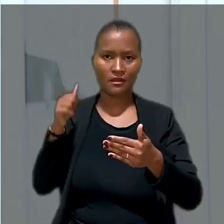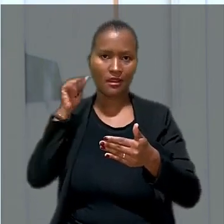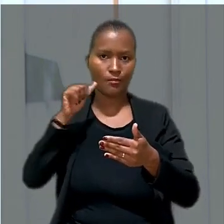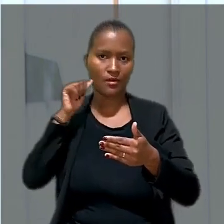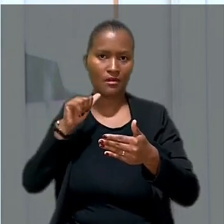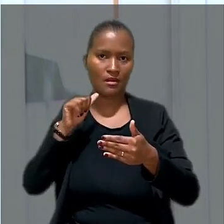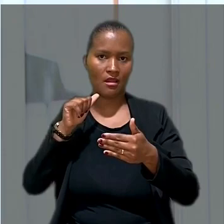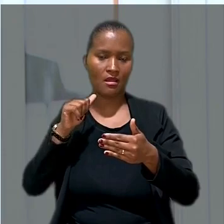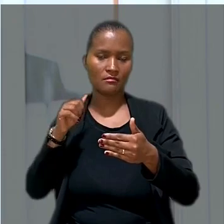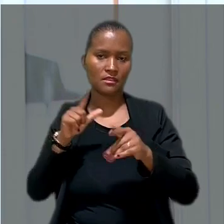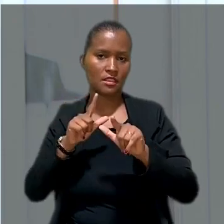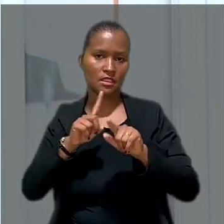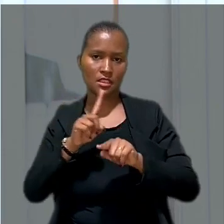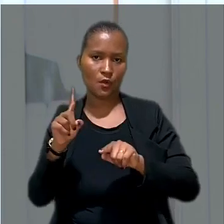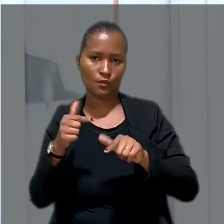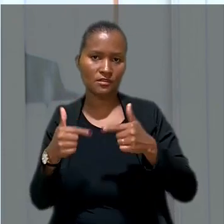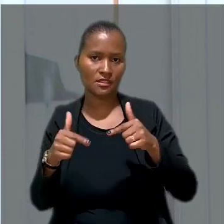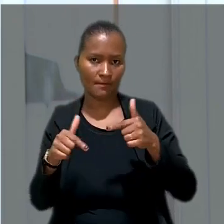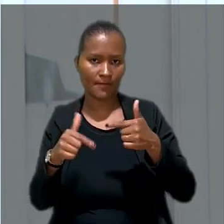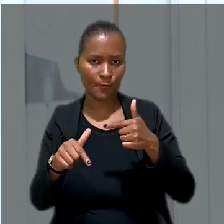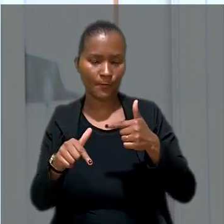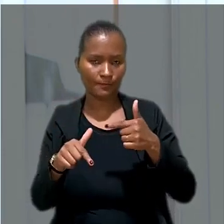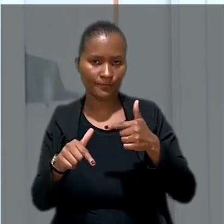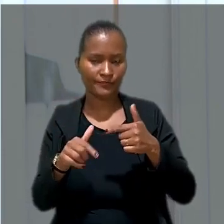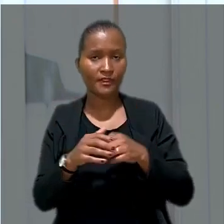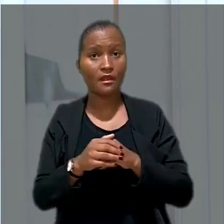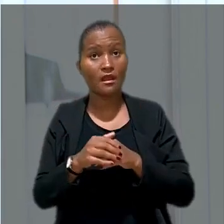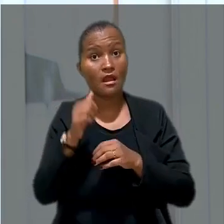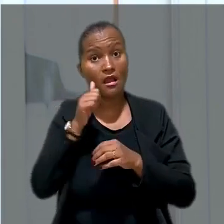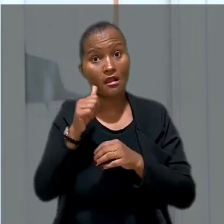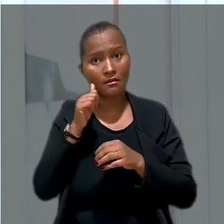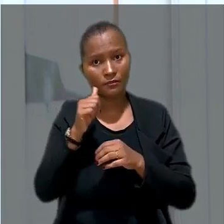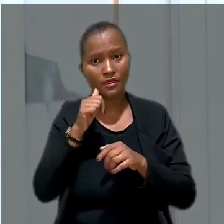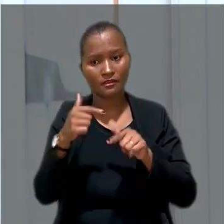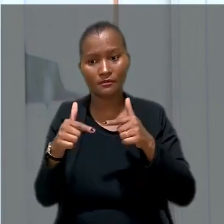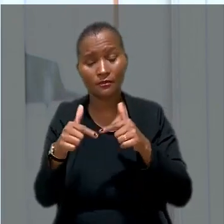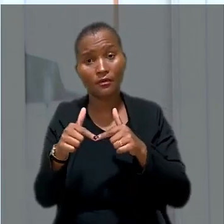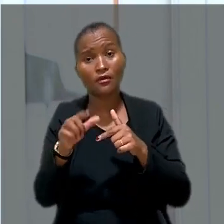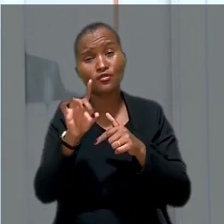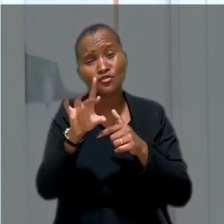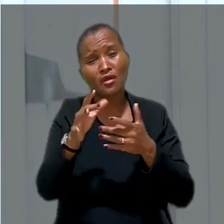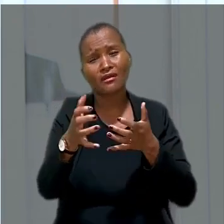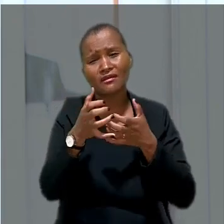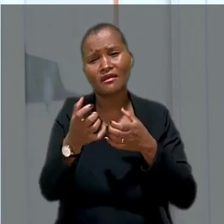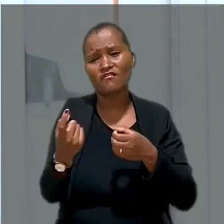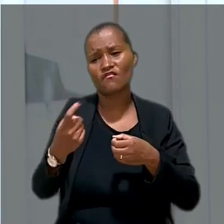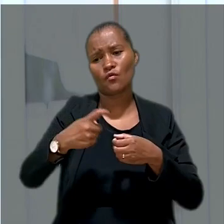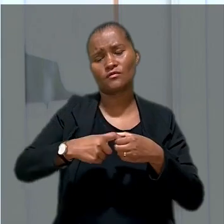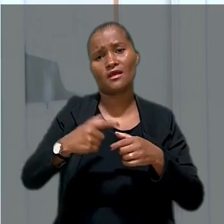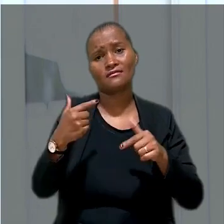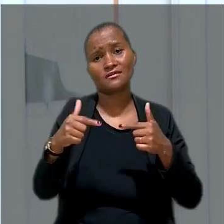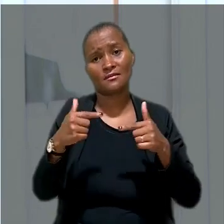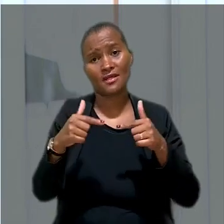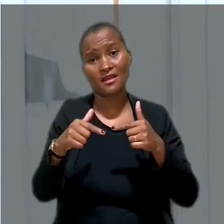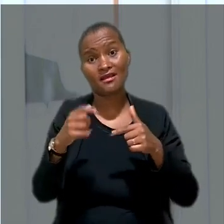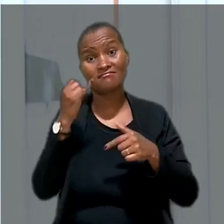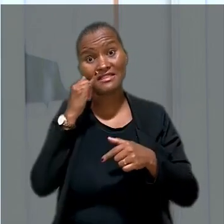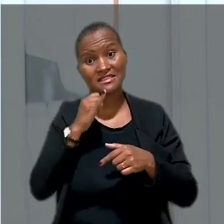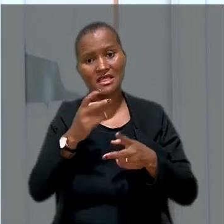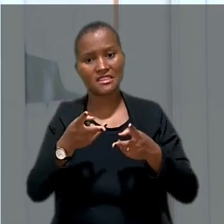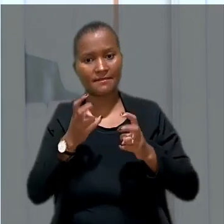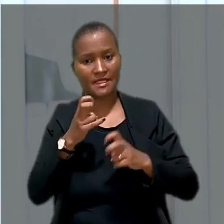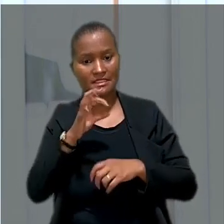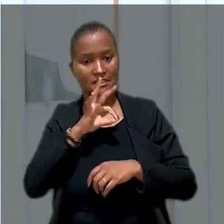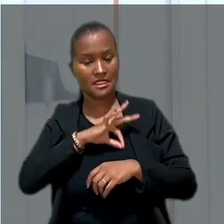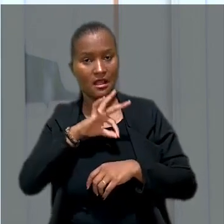que a operadora ficou fora das atividades. Como a trabalhadora insistiu em só voltar ao emprego se recebesse